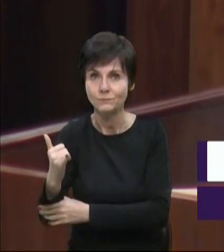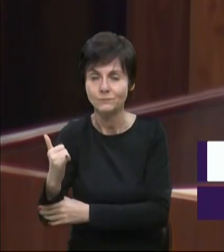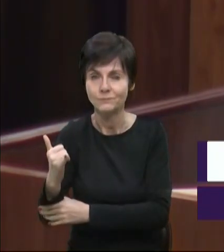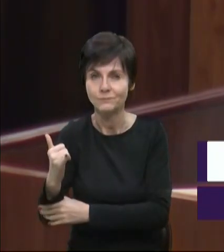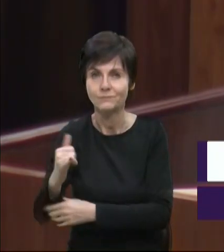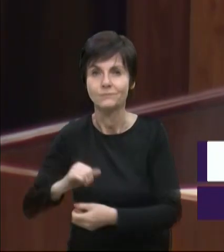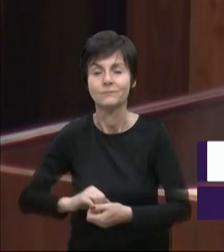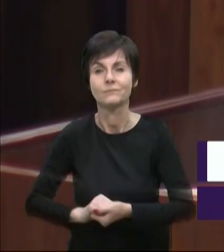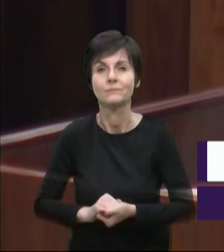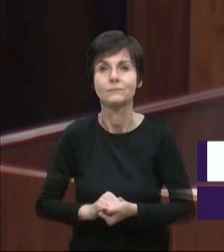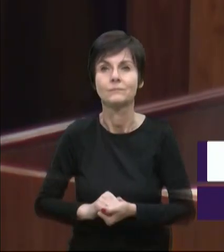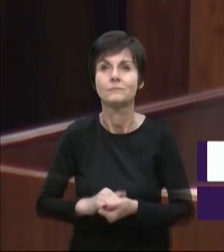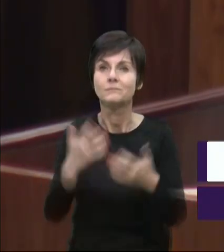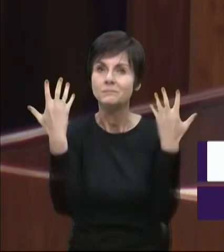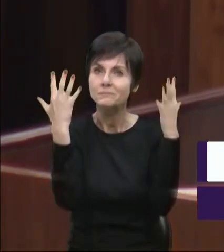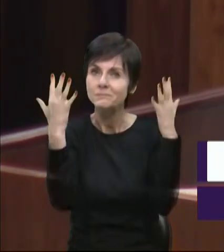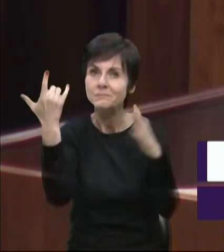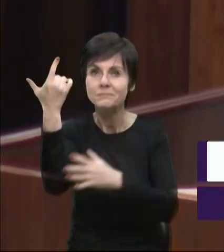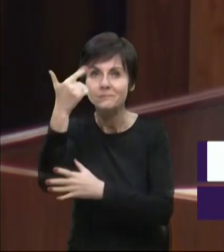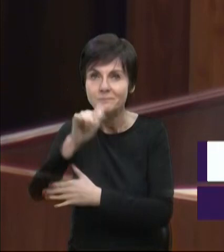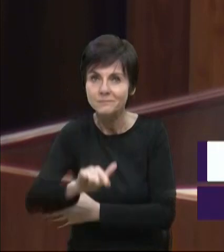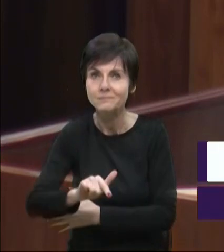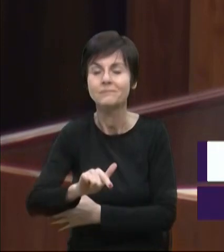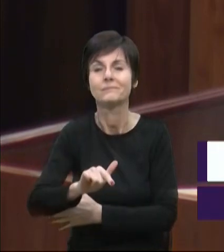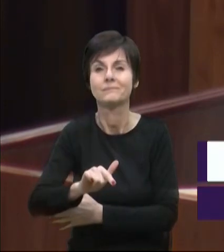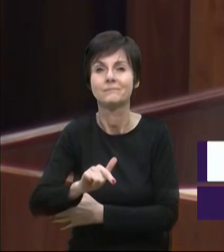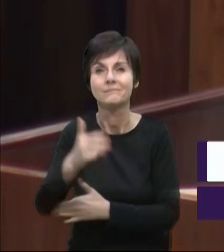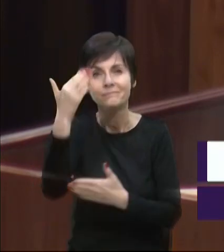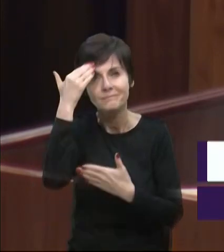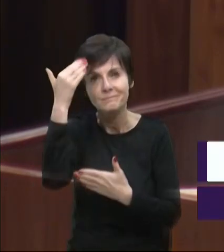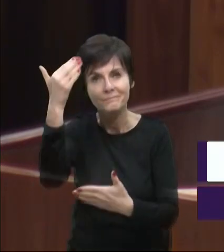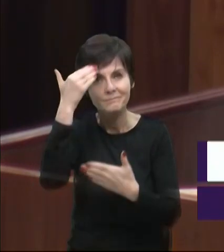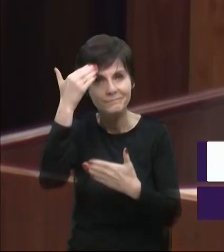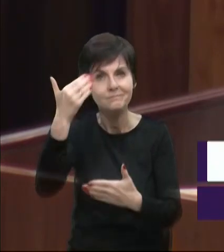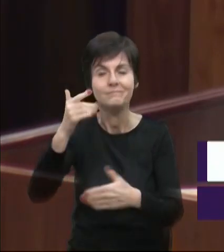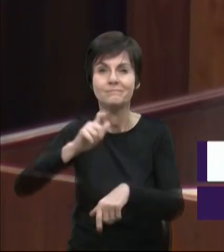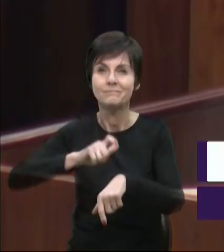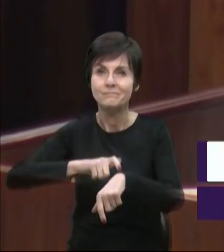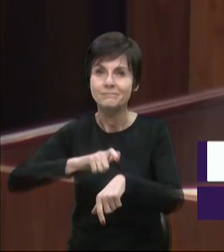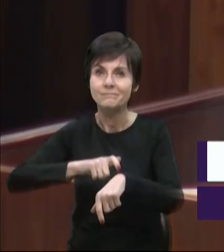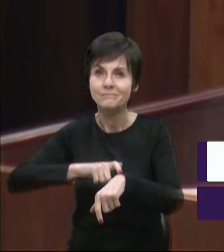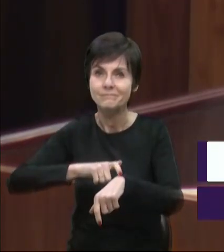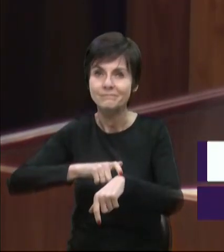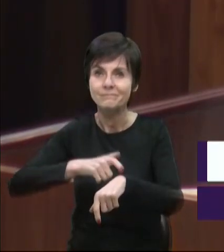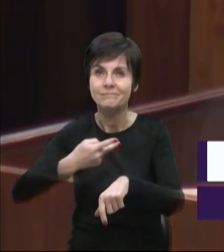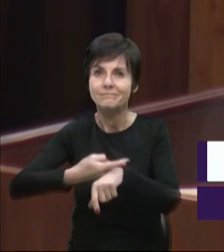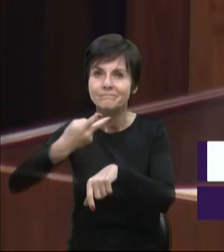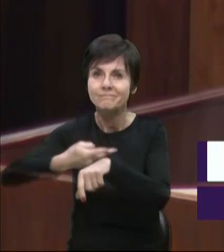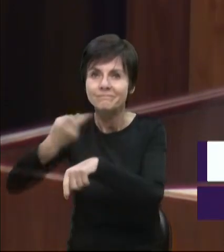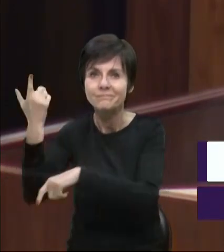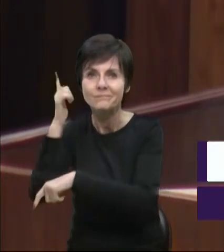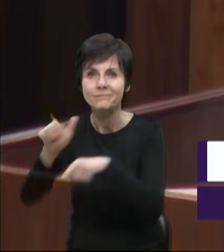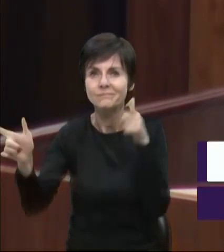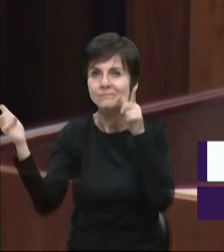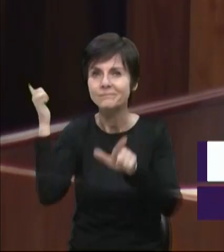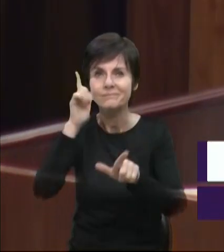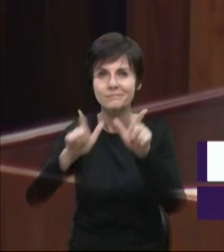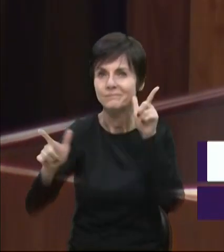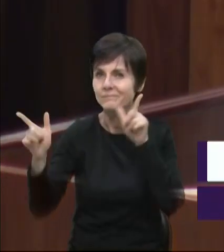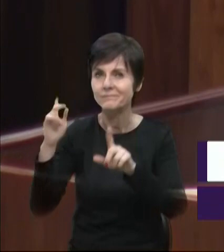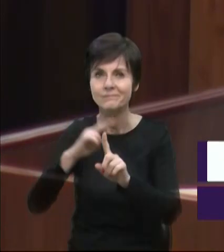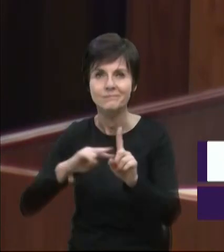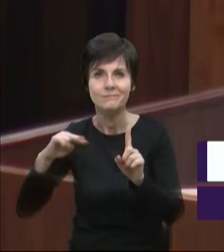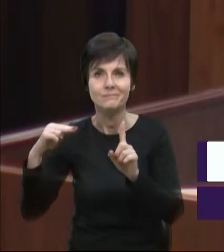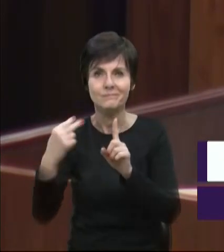Sul. Parabéns novamente a todas, muito obrigado pelo espaço e que venham mais conquistas e visibilidade para o futebol